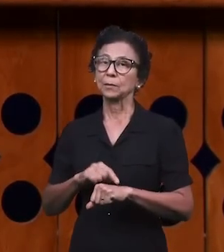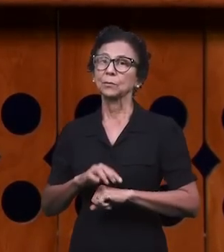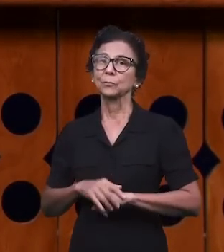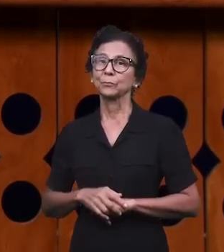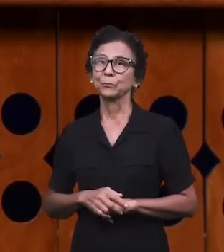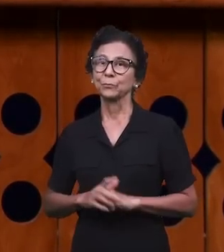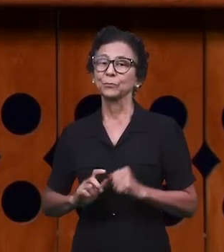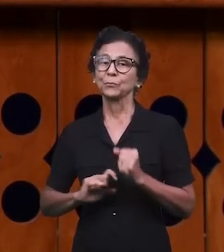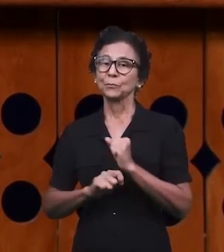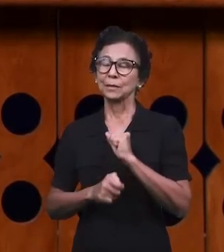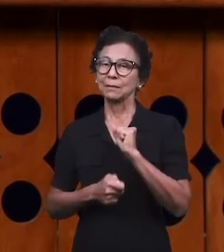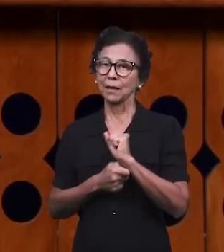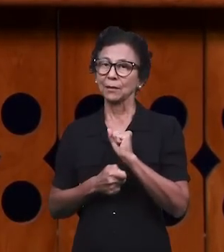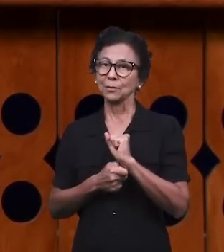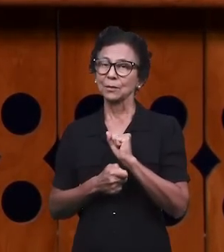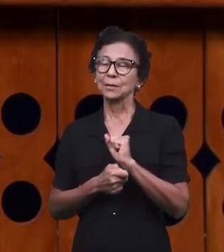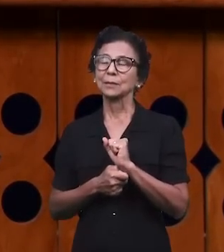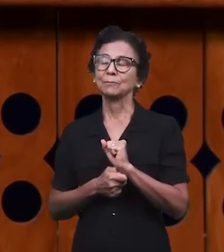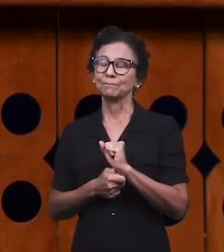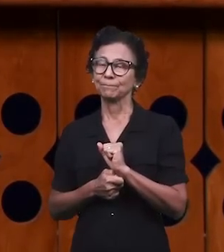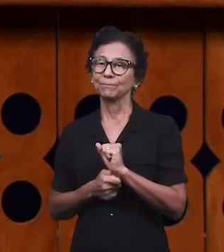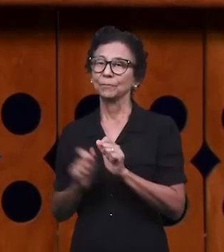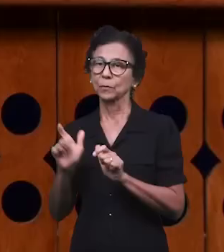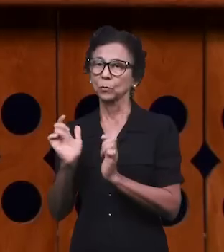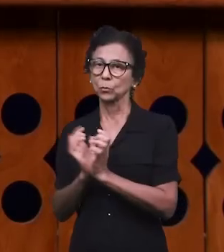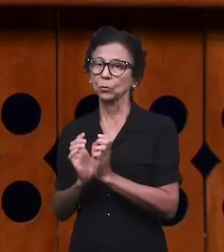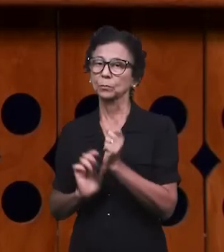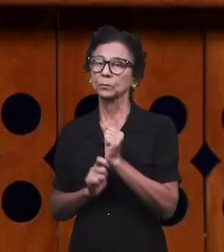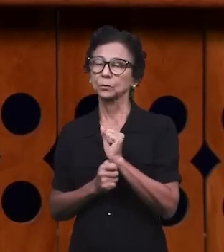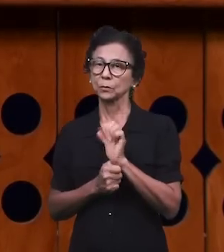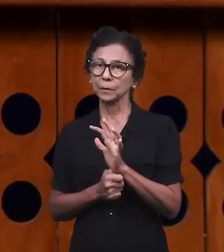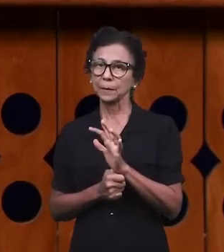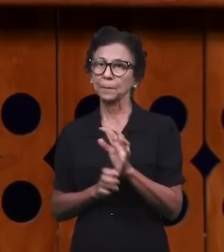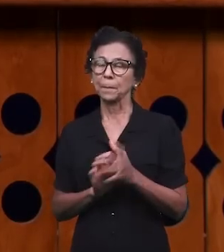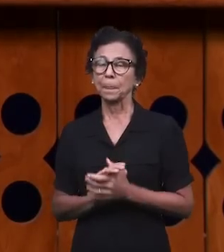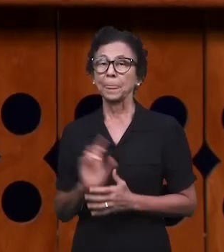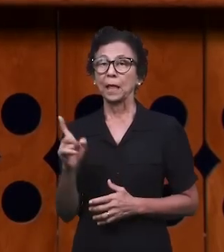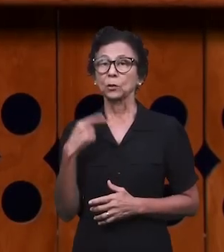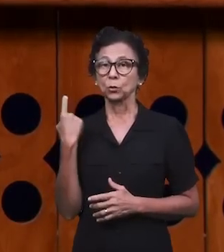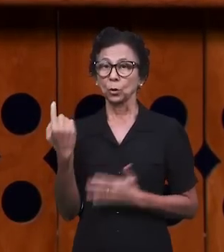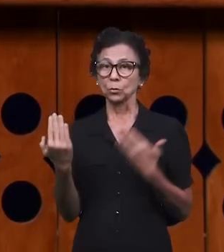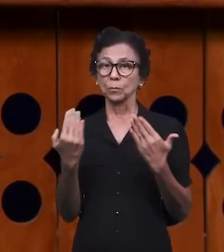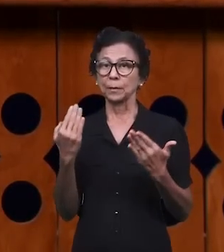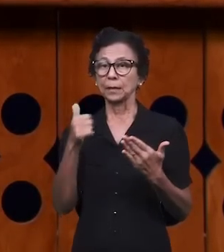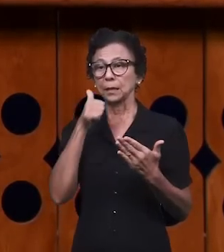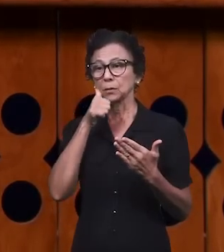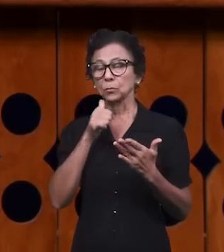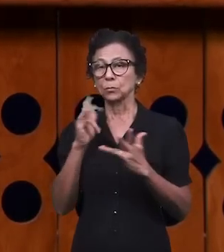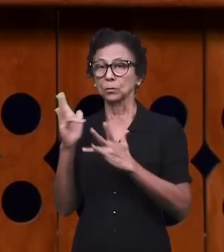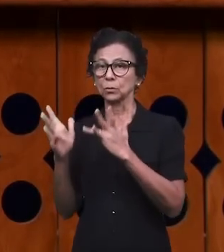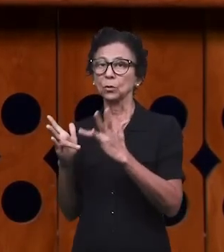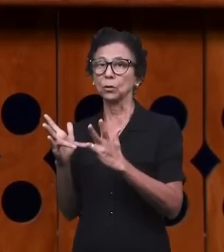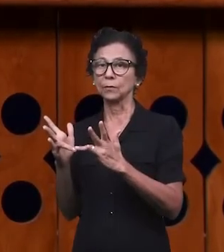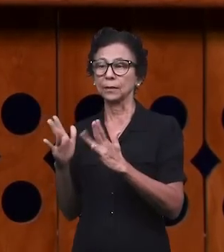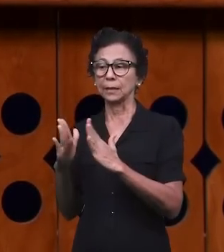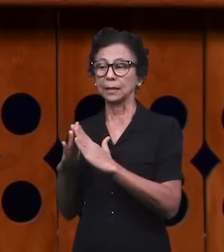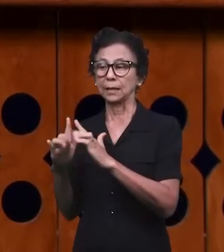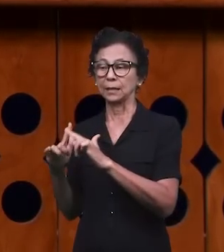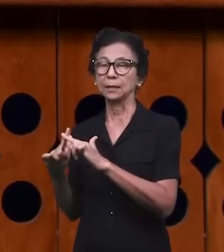estamos trabalhando? Nós estamos envolvidos com a igreja, com a noiva. Nós estamos envolvidos com a noiva, nós somos a noiva. E a noiva que vai